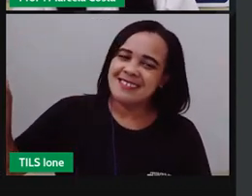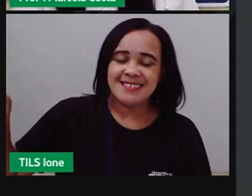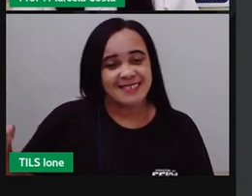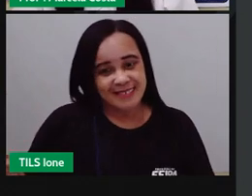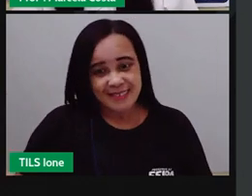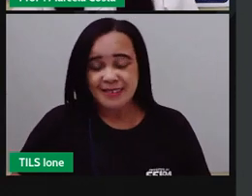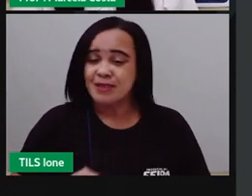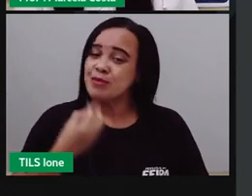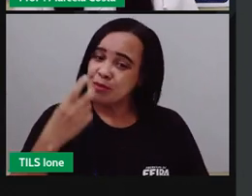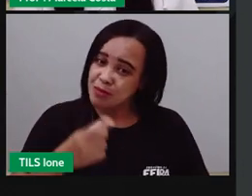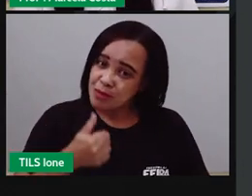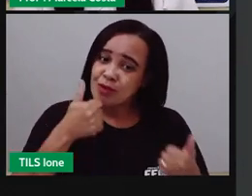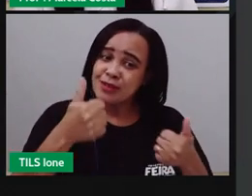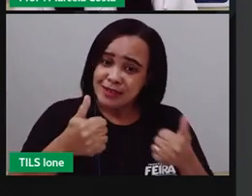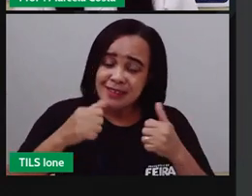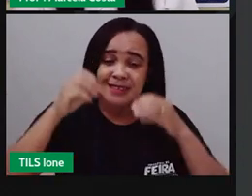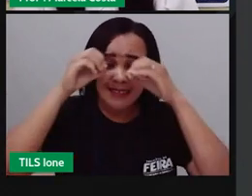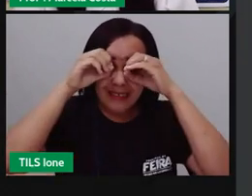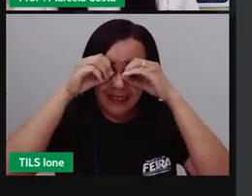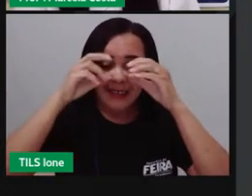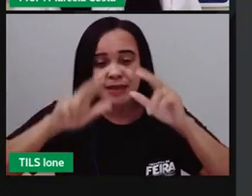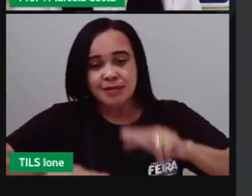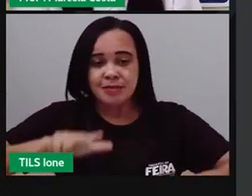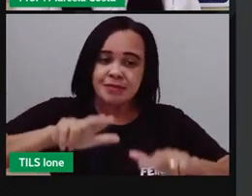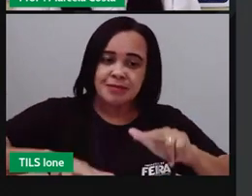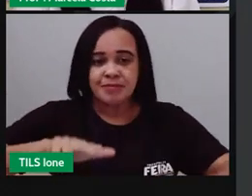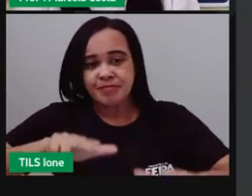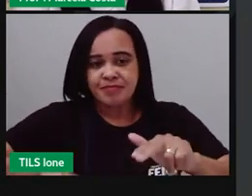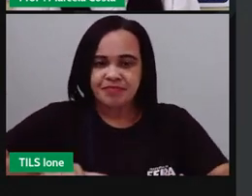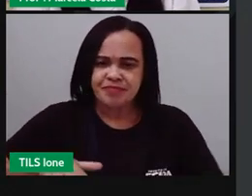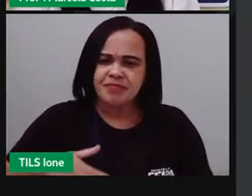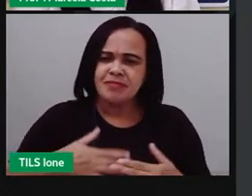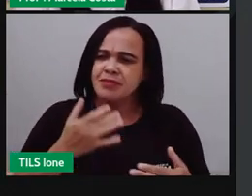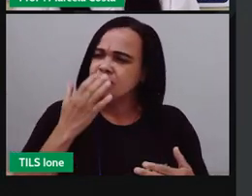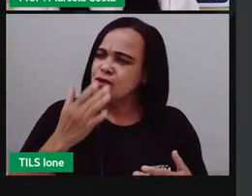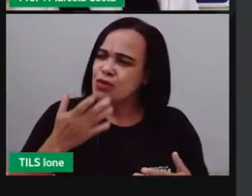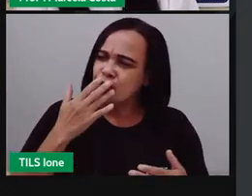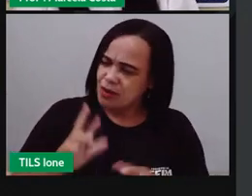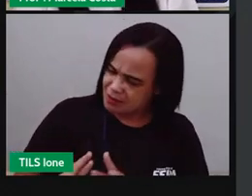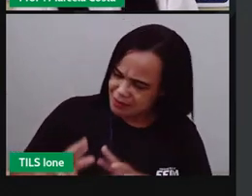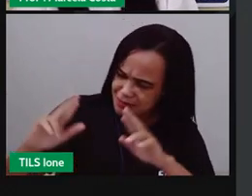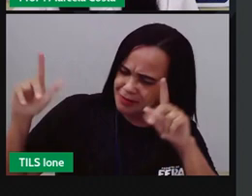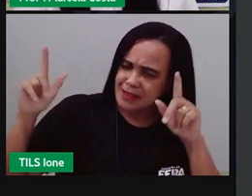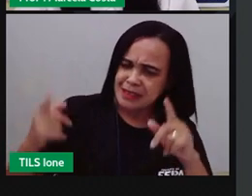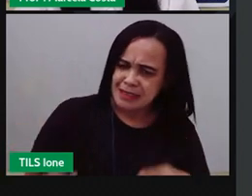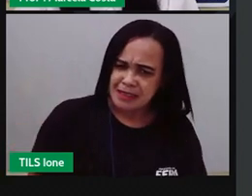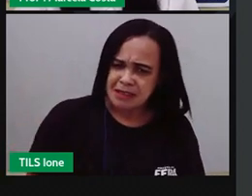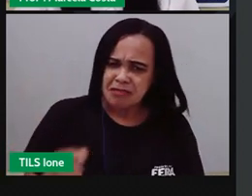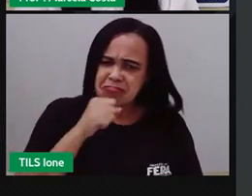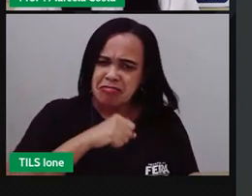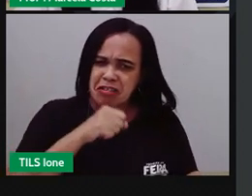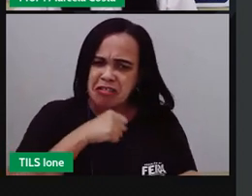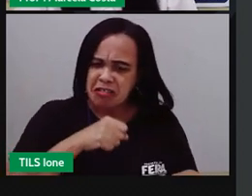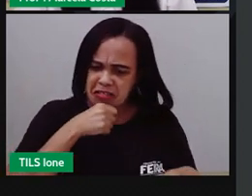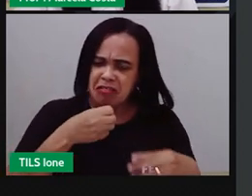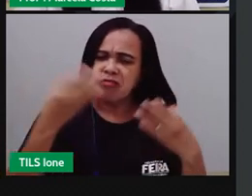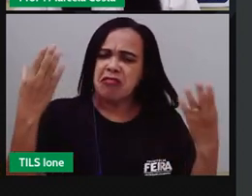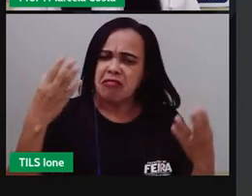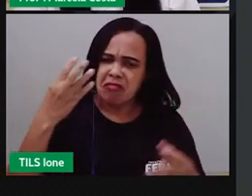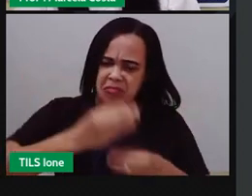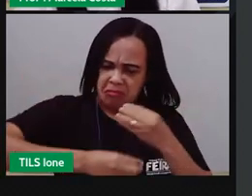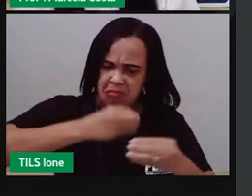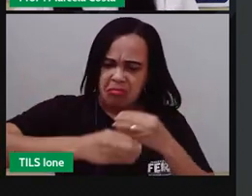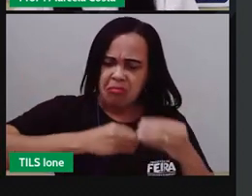Muito bom dia, amigo camaleão! Mas que cor mais engraçada, antiga, tão desbotada! Por que